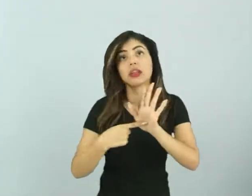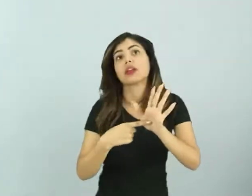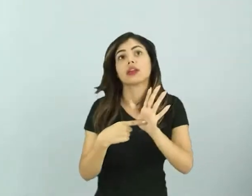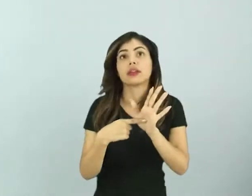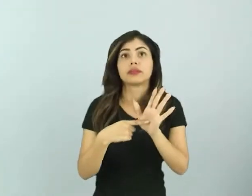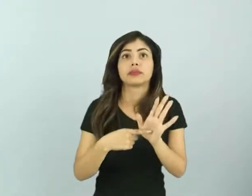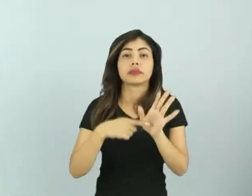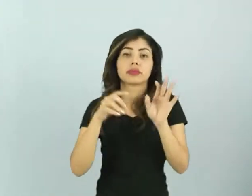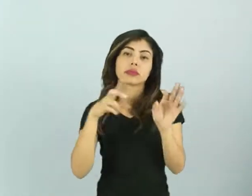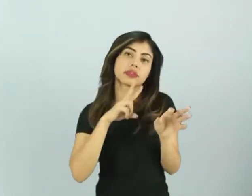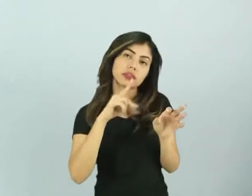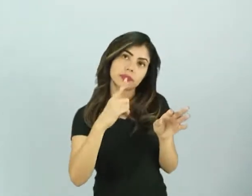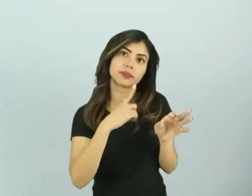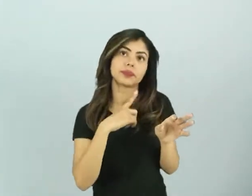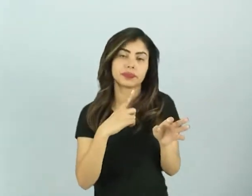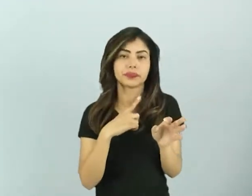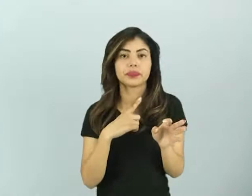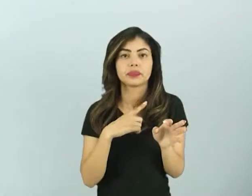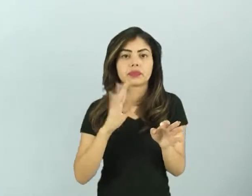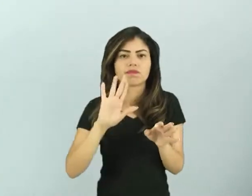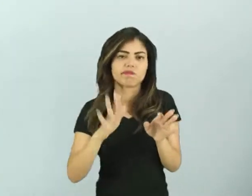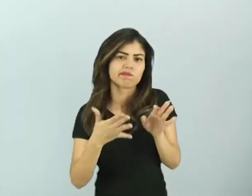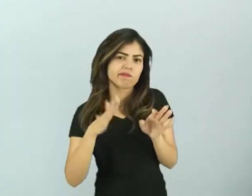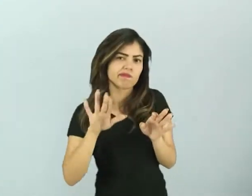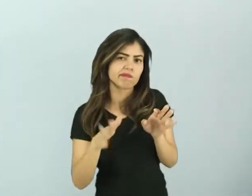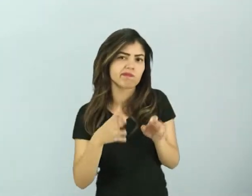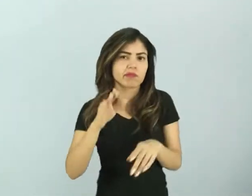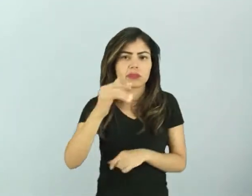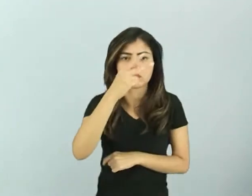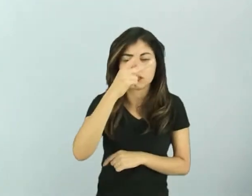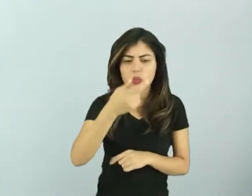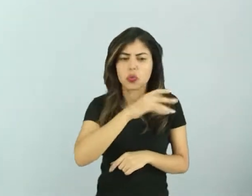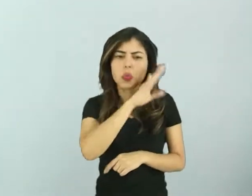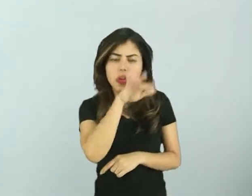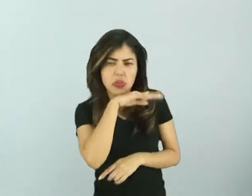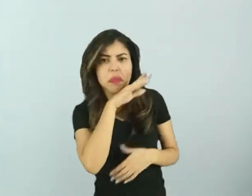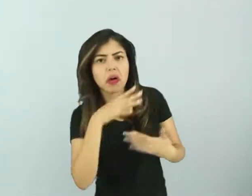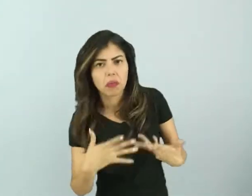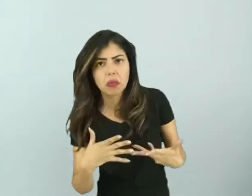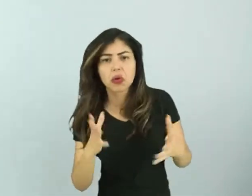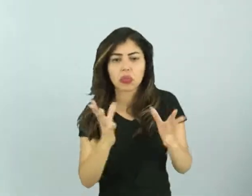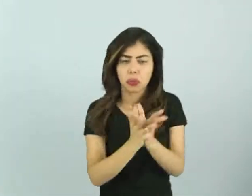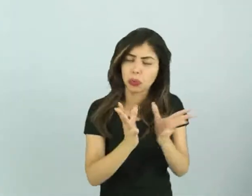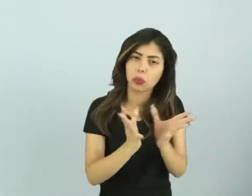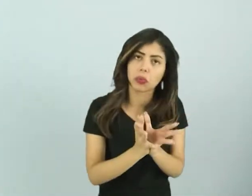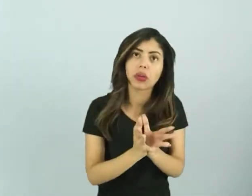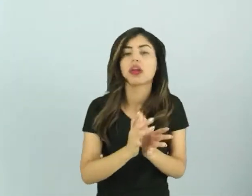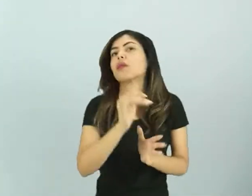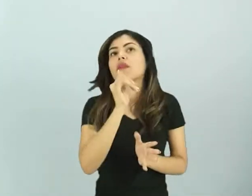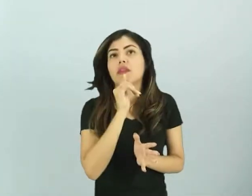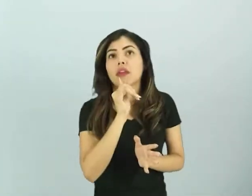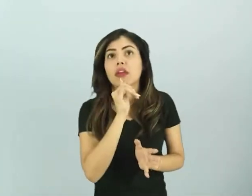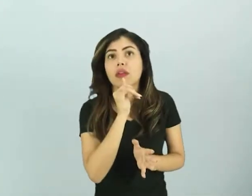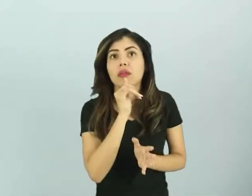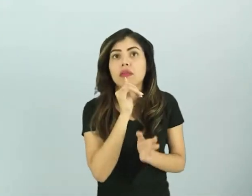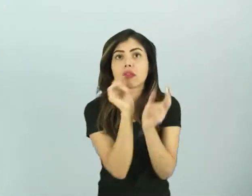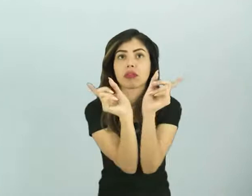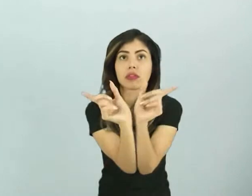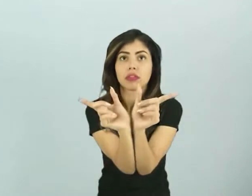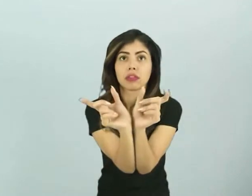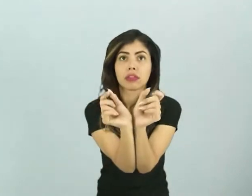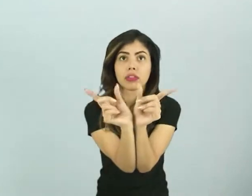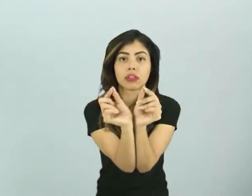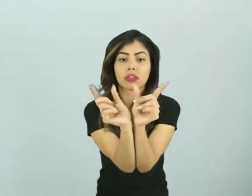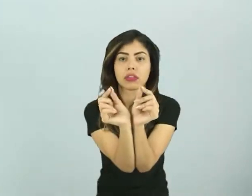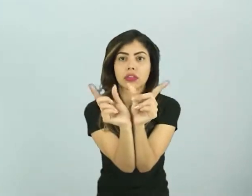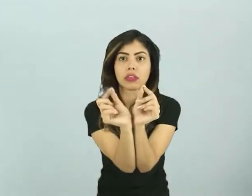sistema que faz parte deles, que vai variar de acordo com o indivíduo que eu estou falando, de acordo com o grupo. Nos crustáceos vai ser feito por brânquias,